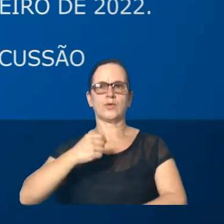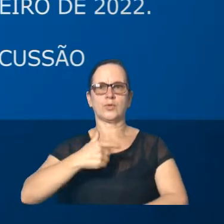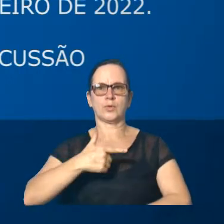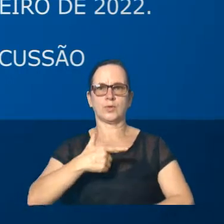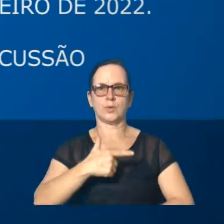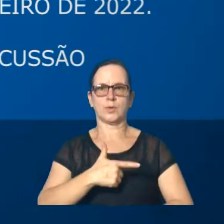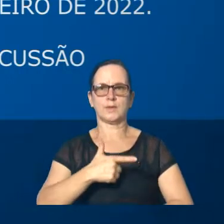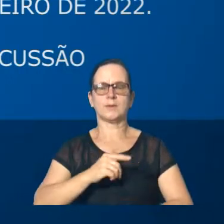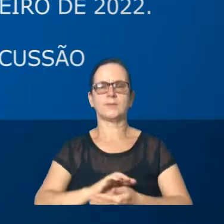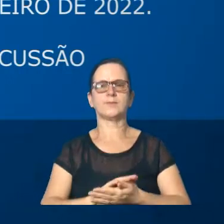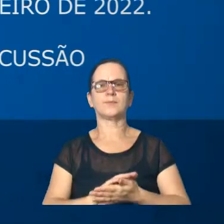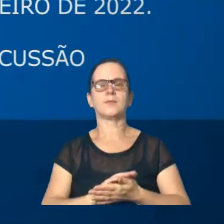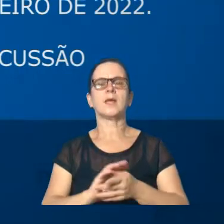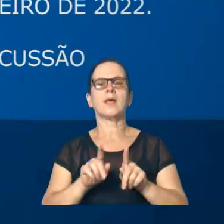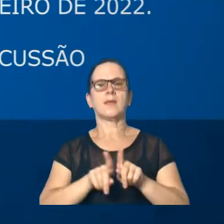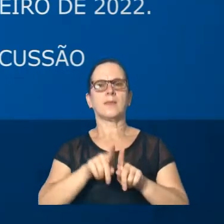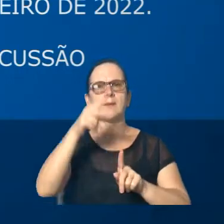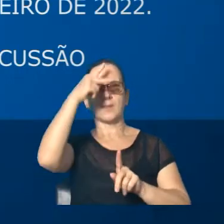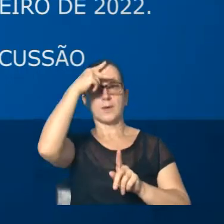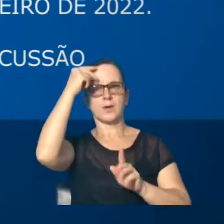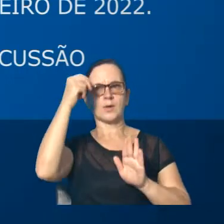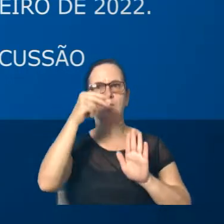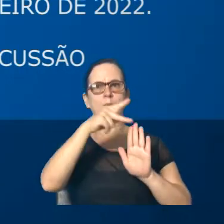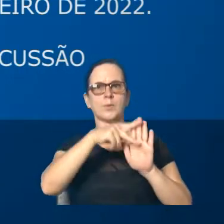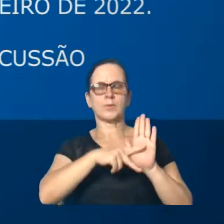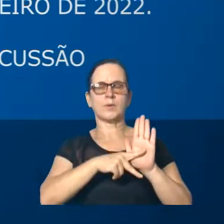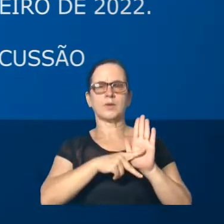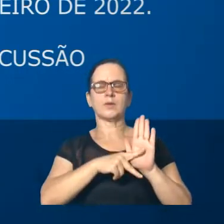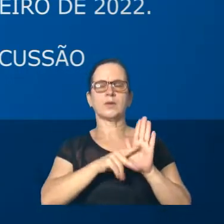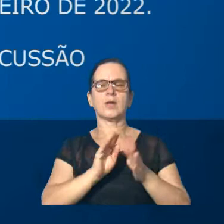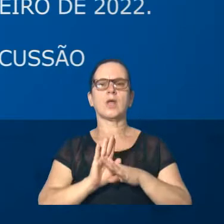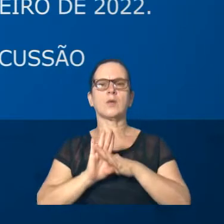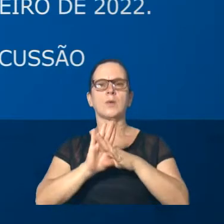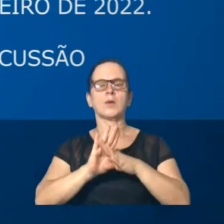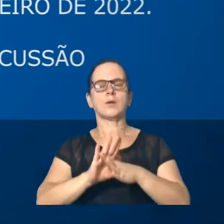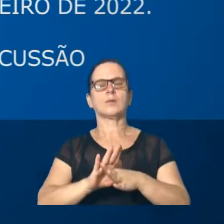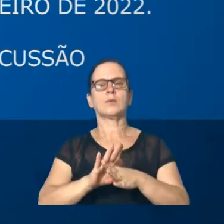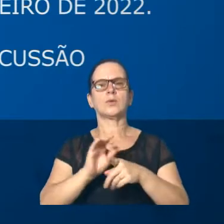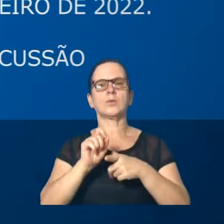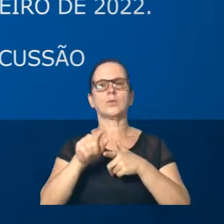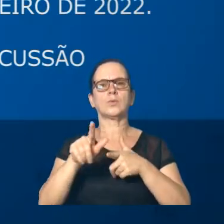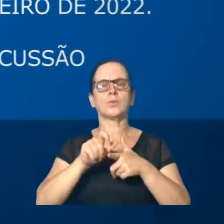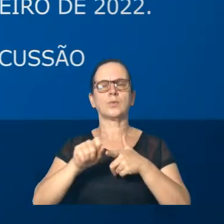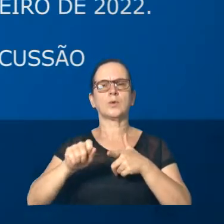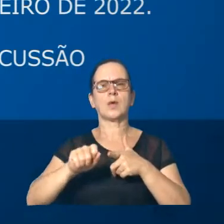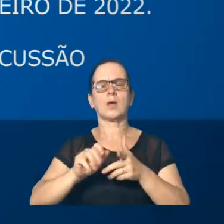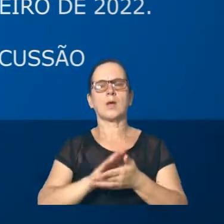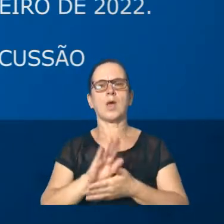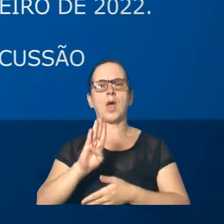municipal, que autoriza o Poder Executivo a prorrogar o Bolsa Moradia, instituído pela Lei número